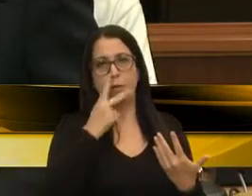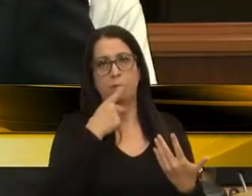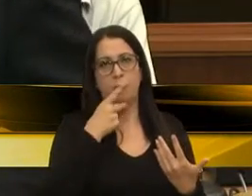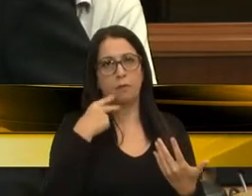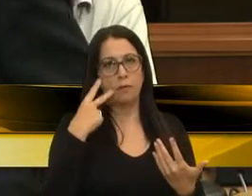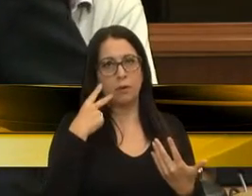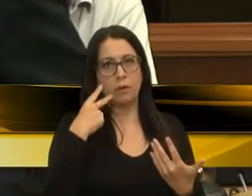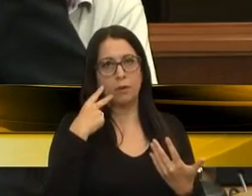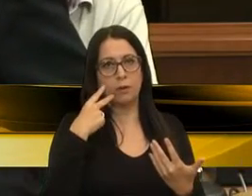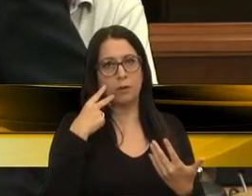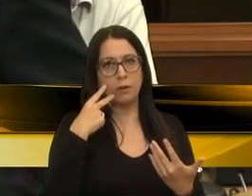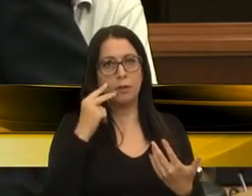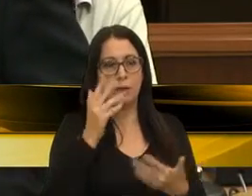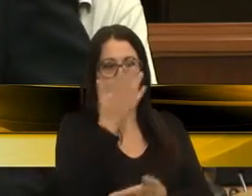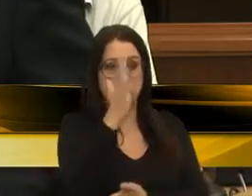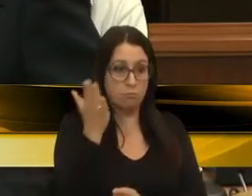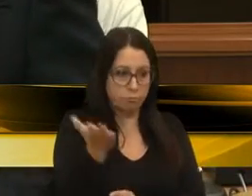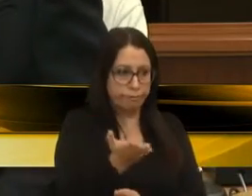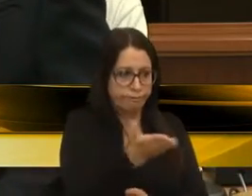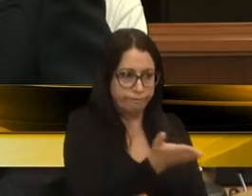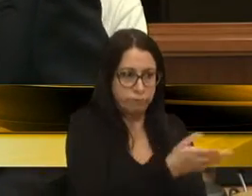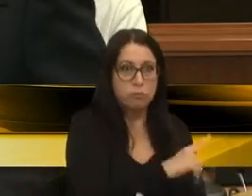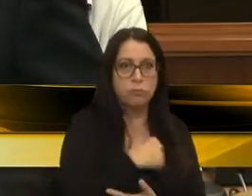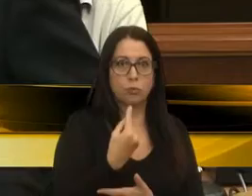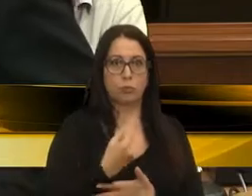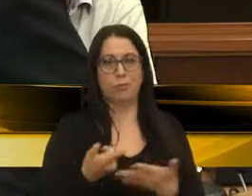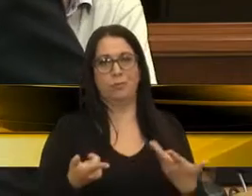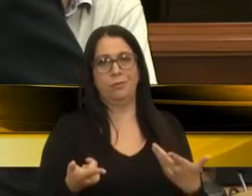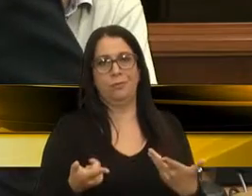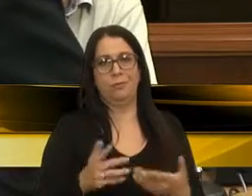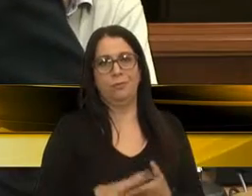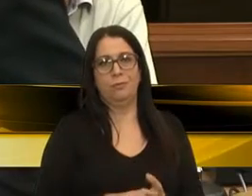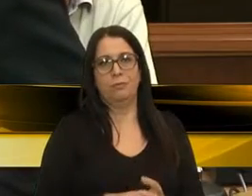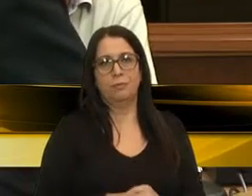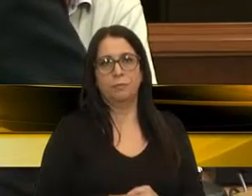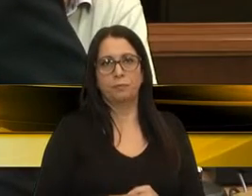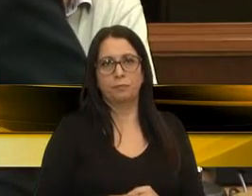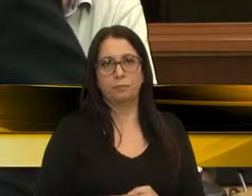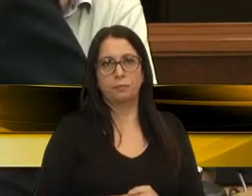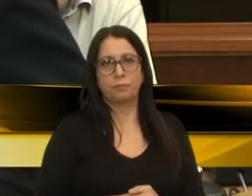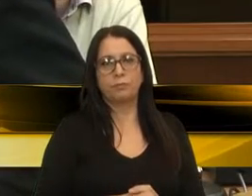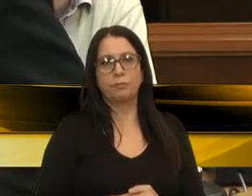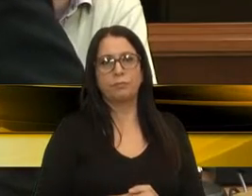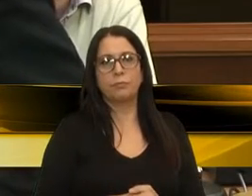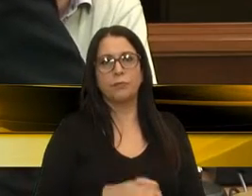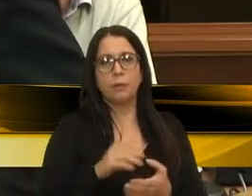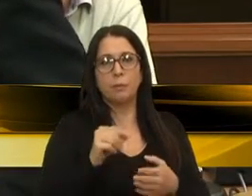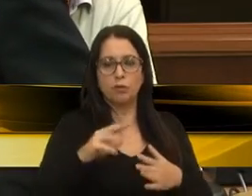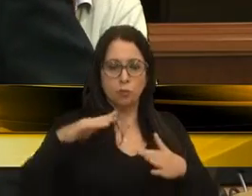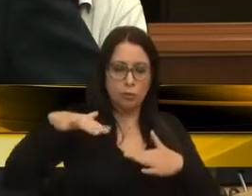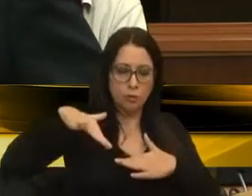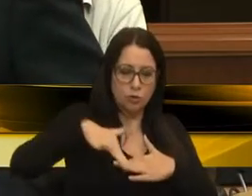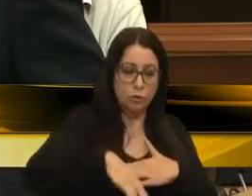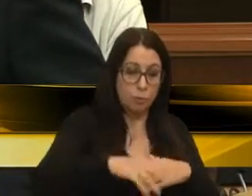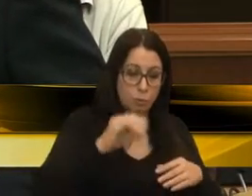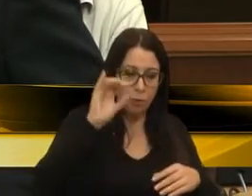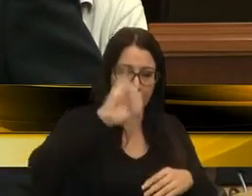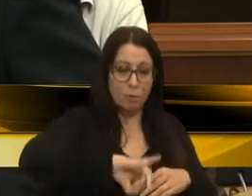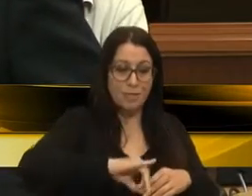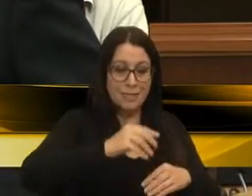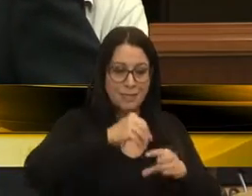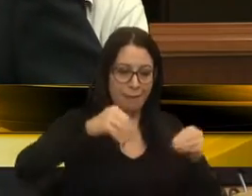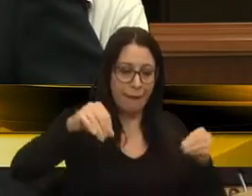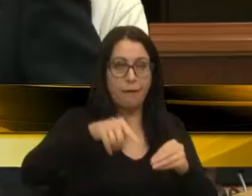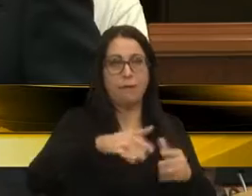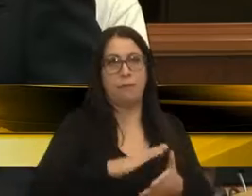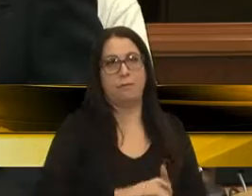a motosserra comeu mesmo, né? Então, até pequenas cachoeiras foram enterradas aí, né?